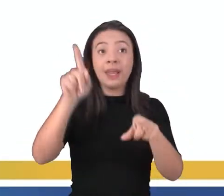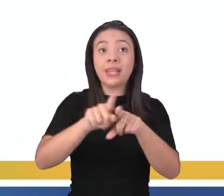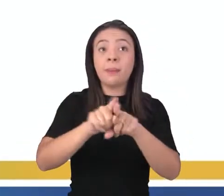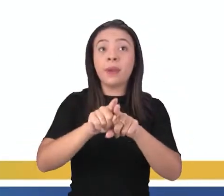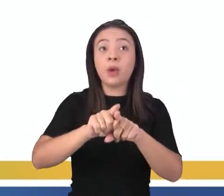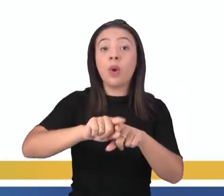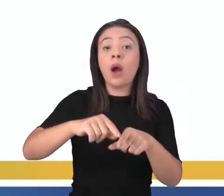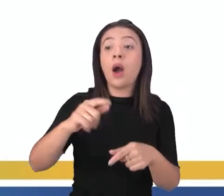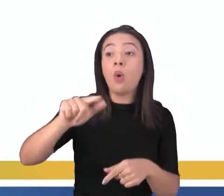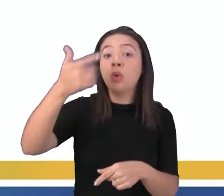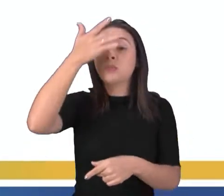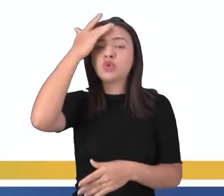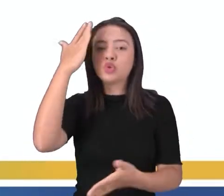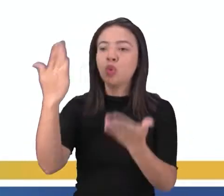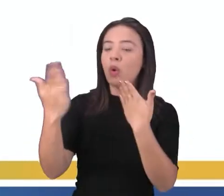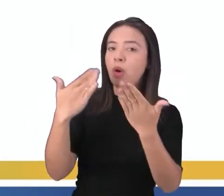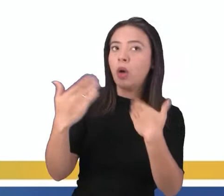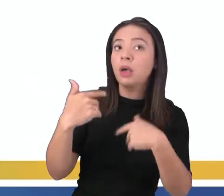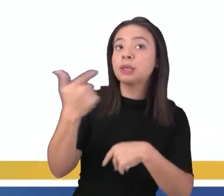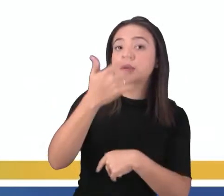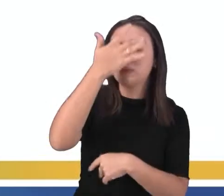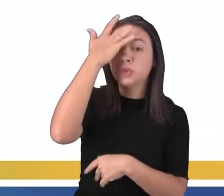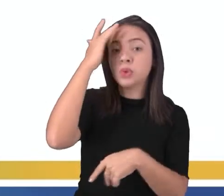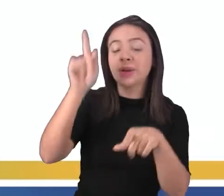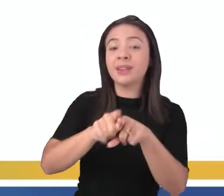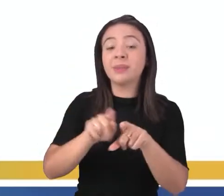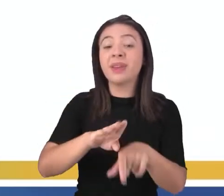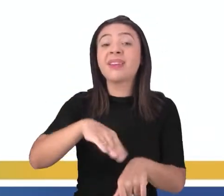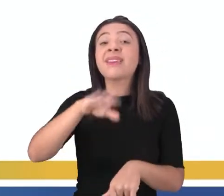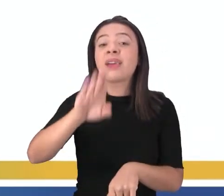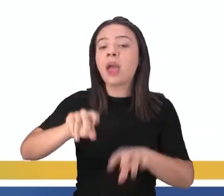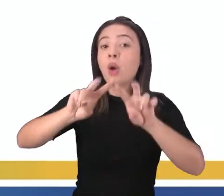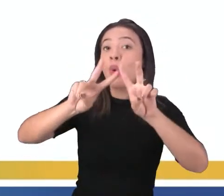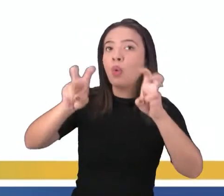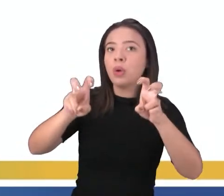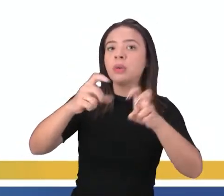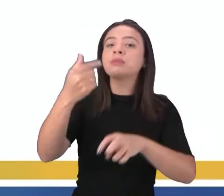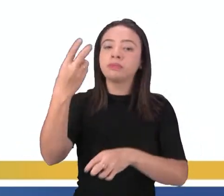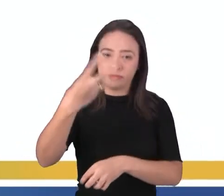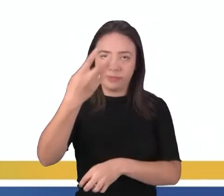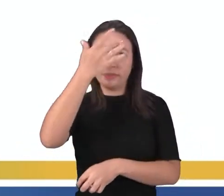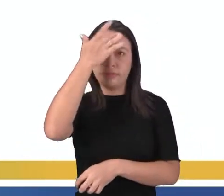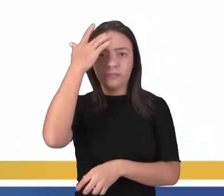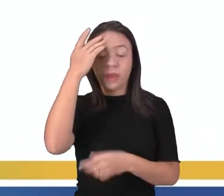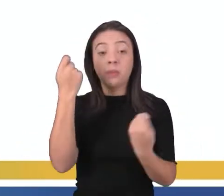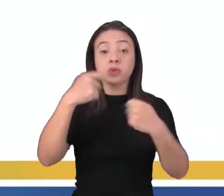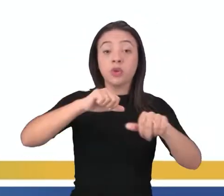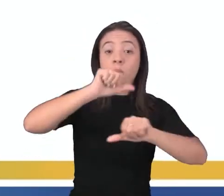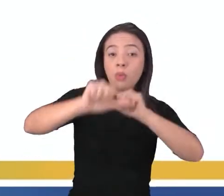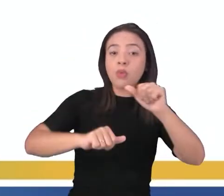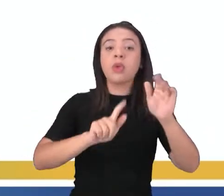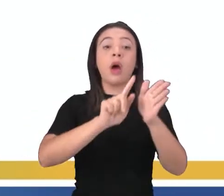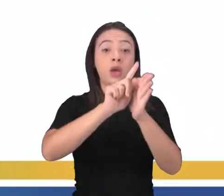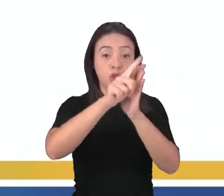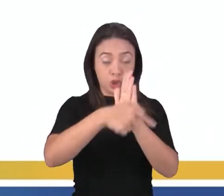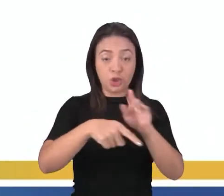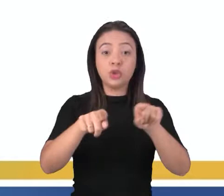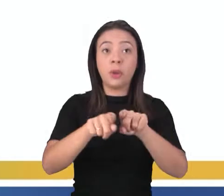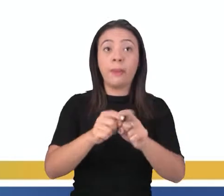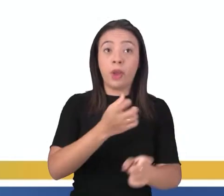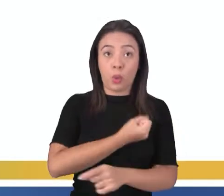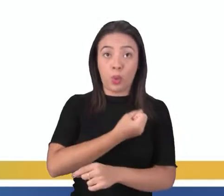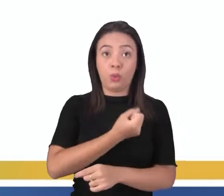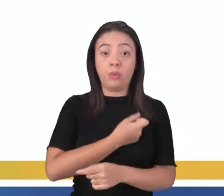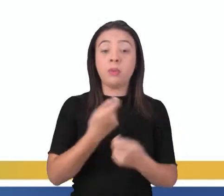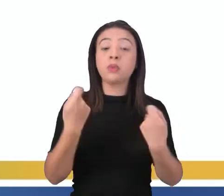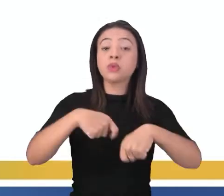quem se fala na segunda pessoa e de quem se fala na terceira, tá? Eles variam em gênero e número e são classificados